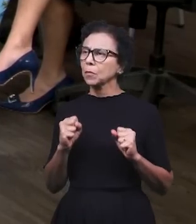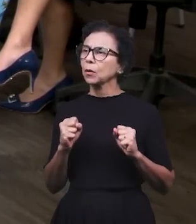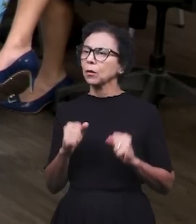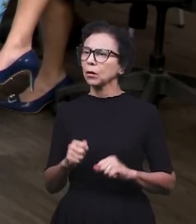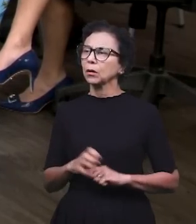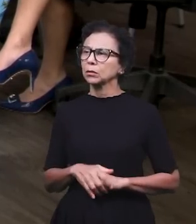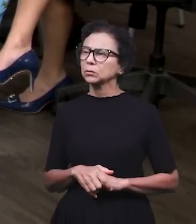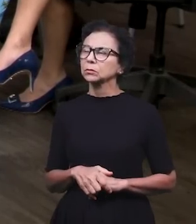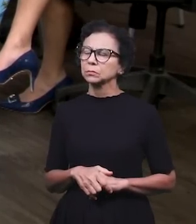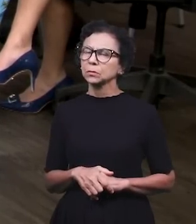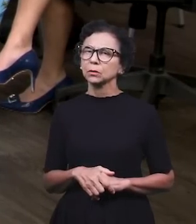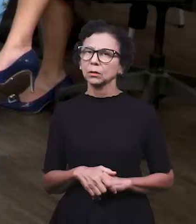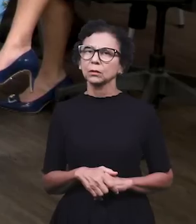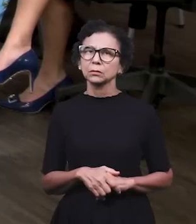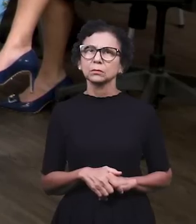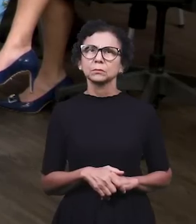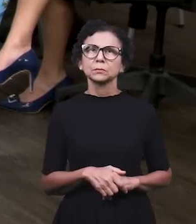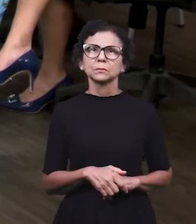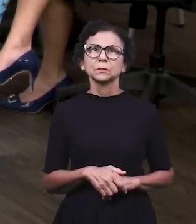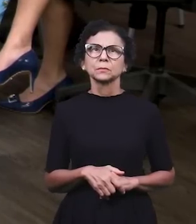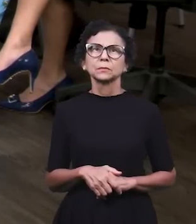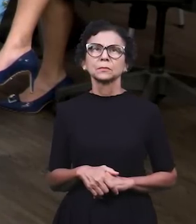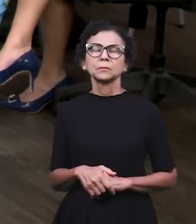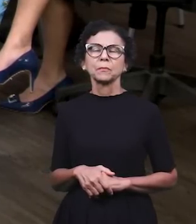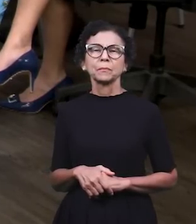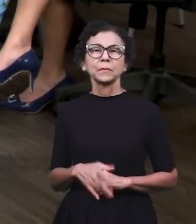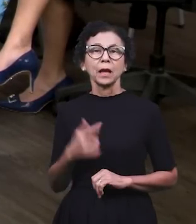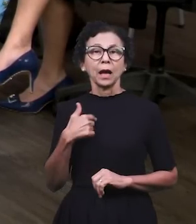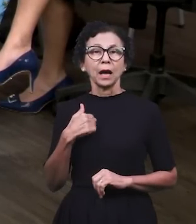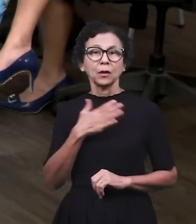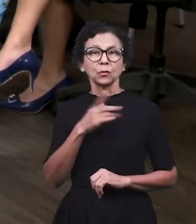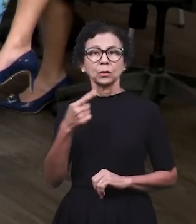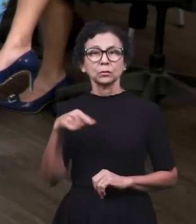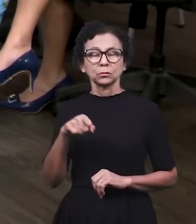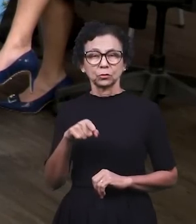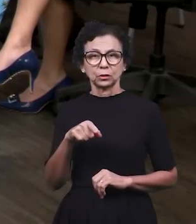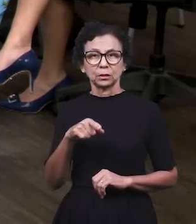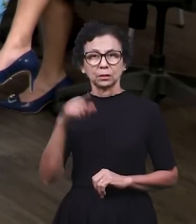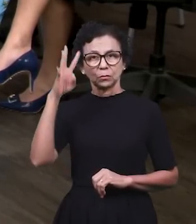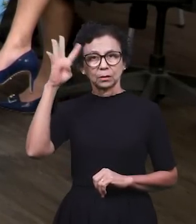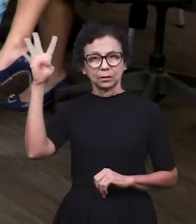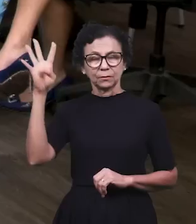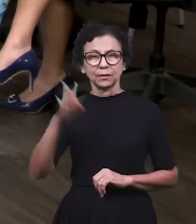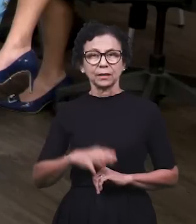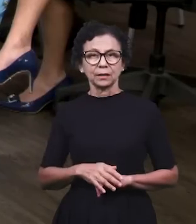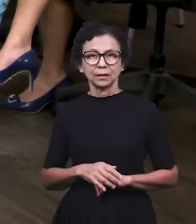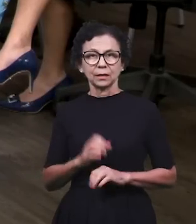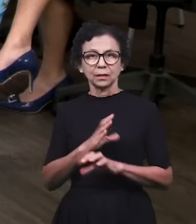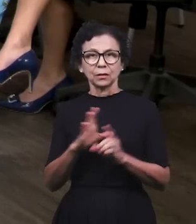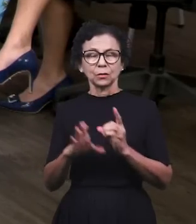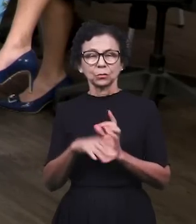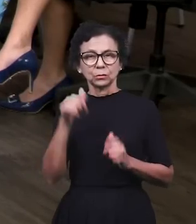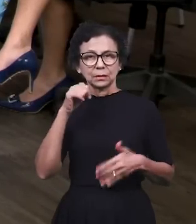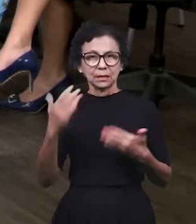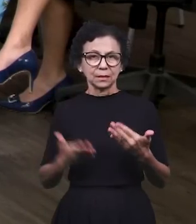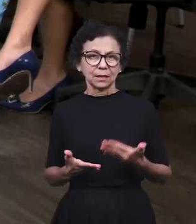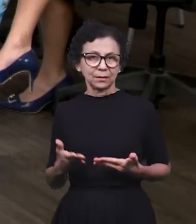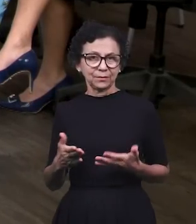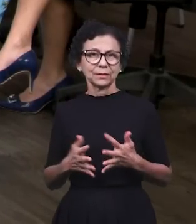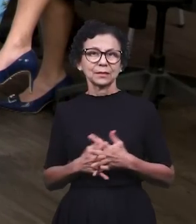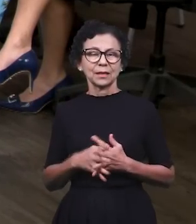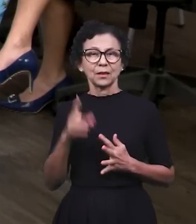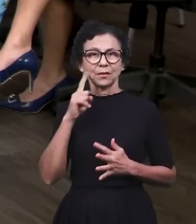sábado eu vou lá e vejo os jovens pregar, eu sento e vejo eles pregarem. Por sinal, pregam muito bem, né?